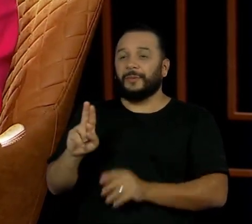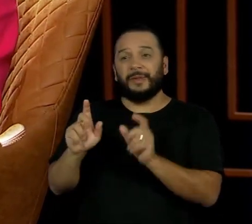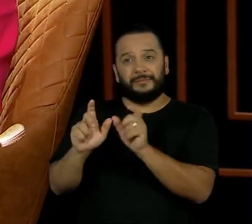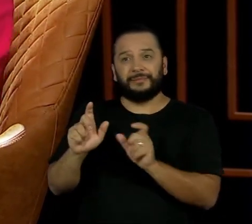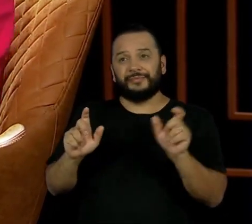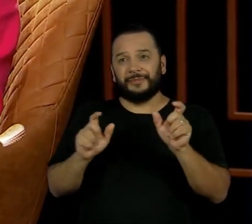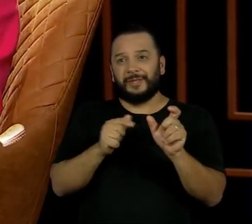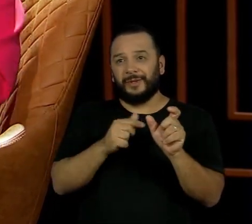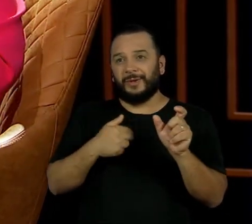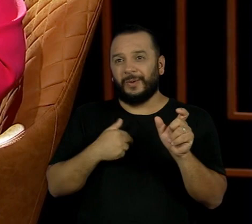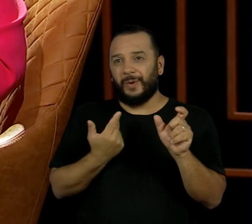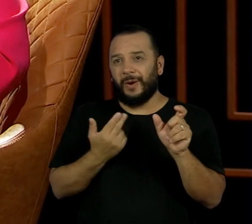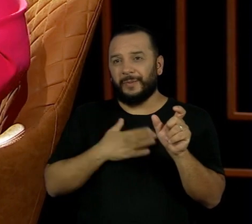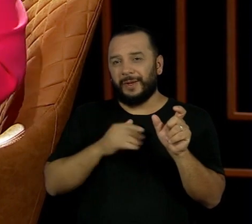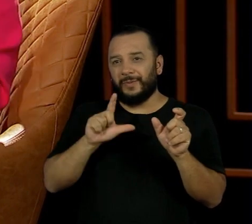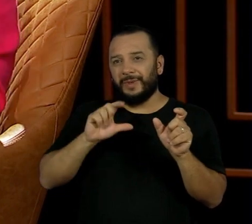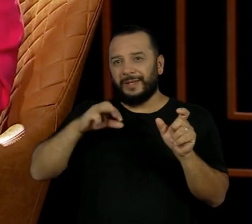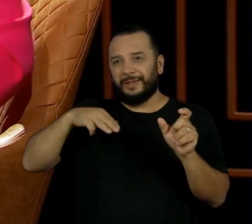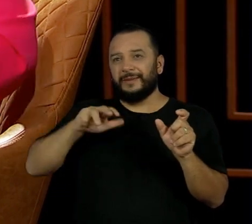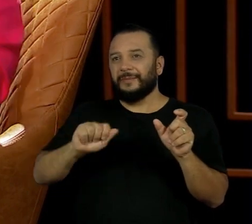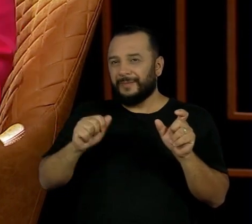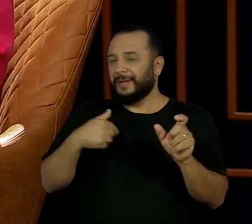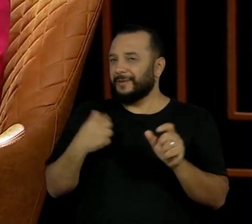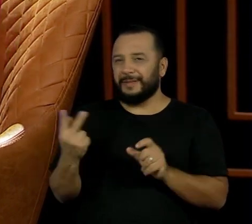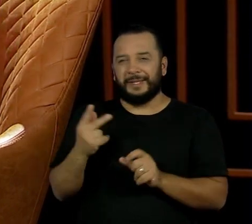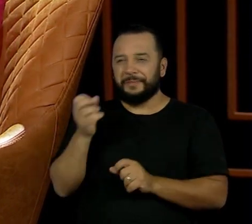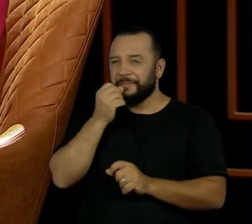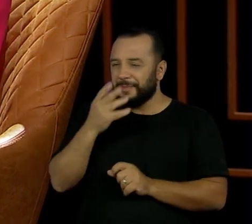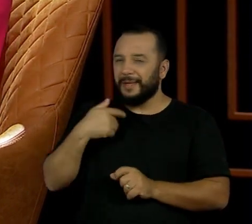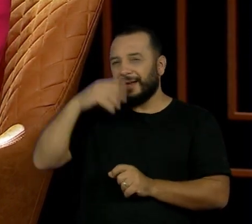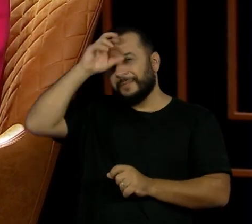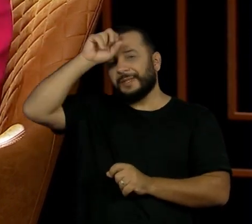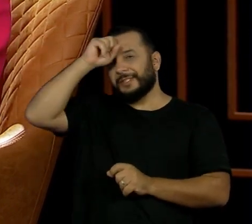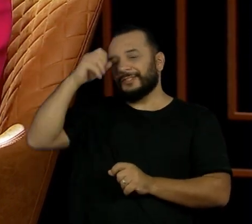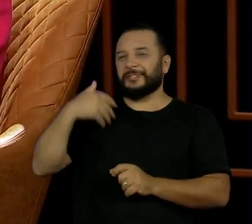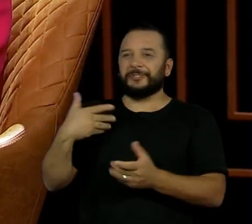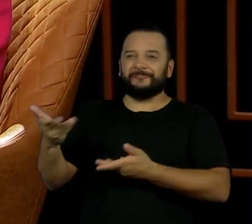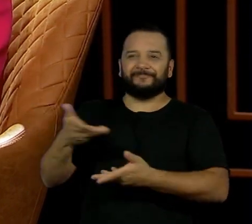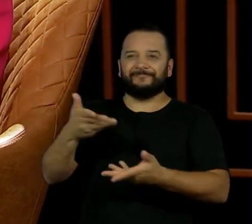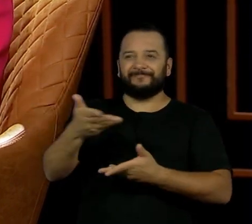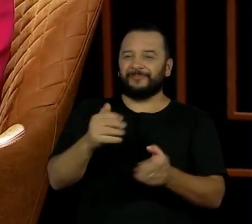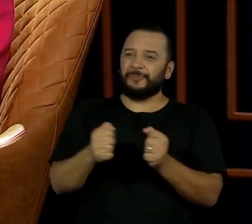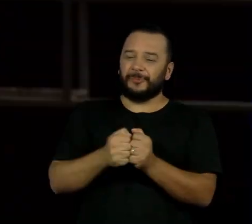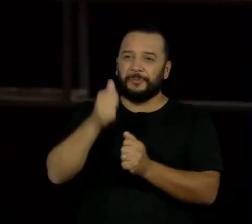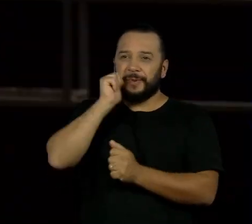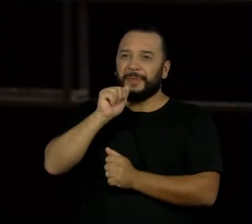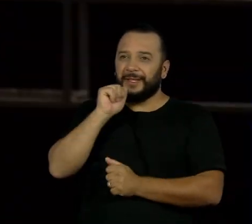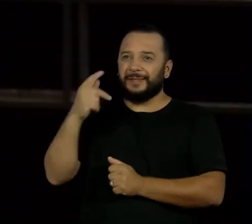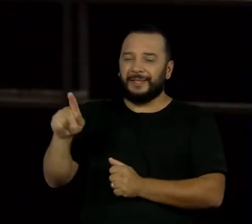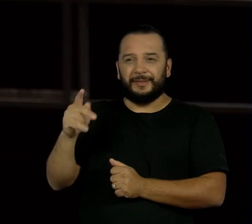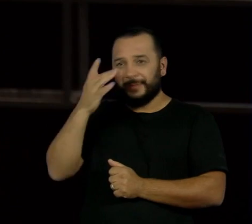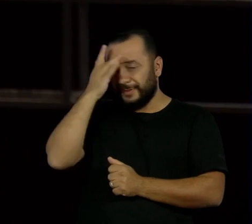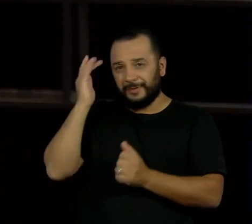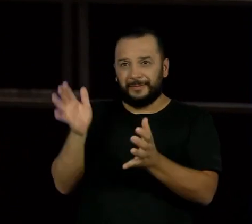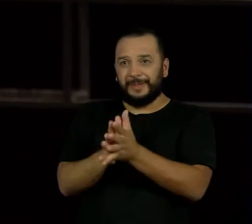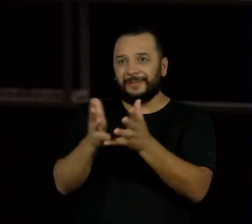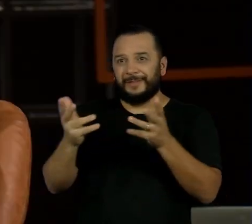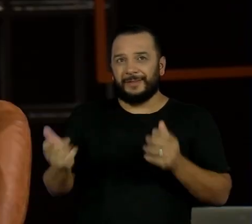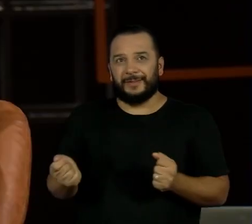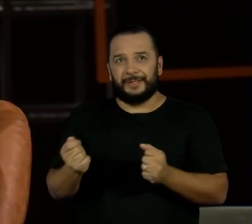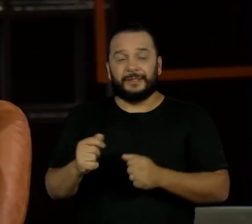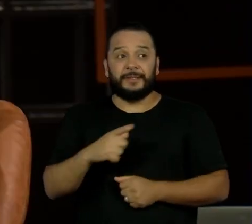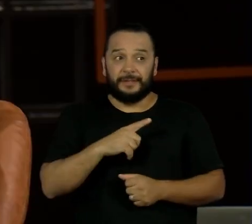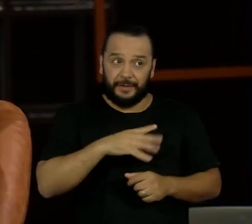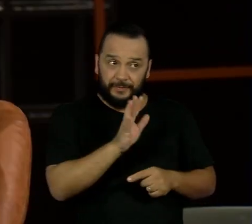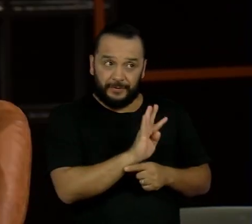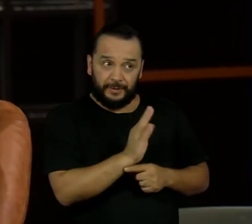bem, assim. Eu aprendi demais com ele, com a família dele, a mãe dele. Pessoas incríveis. Mais um